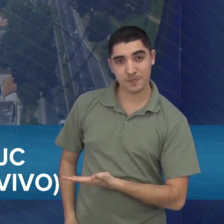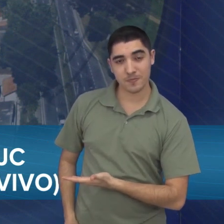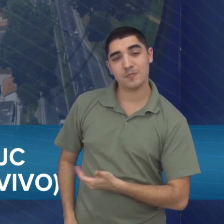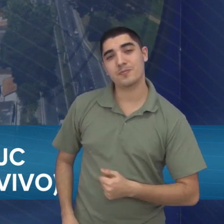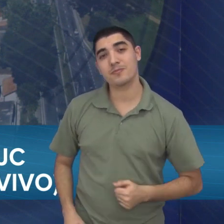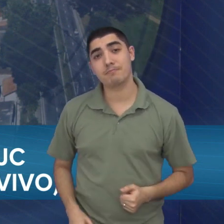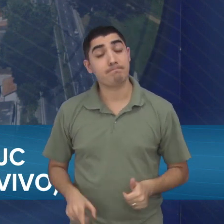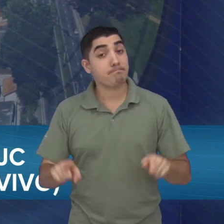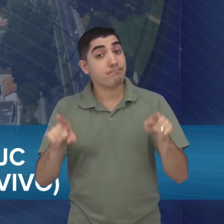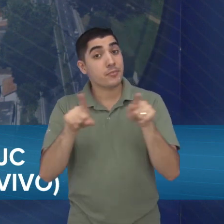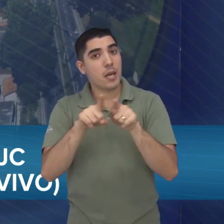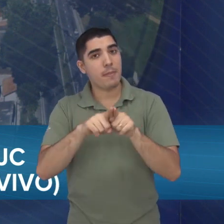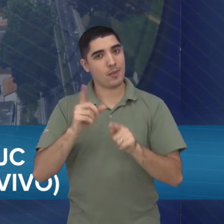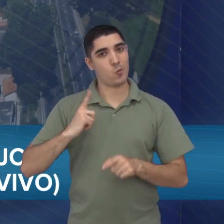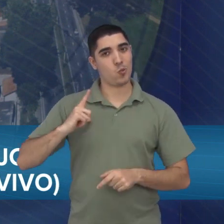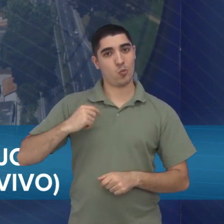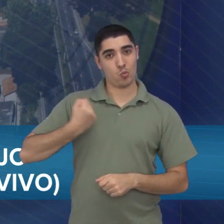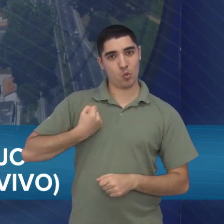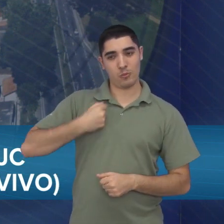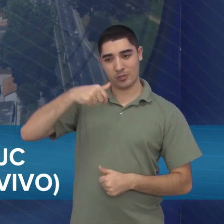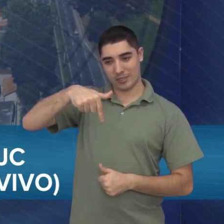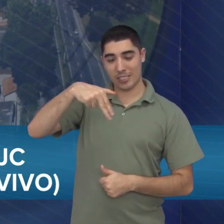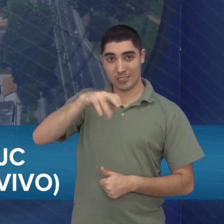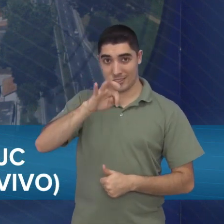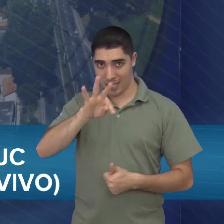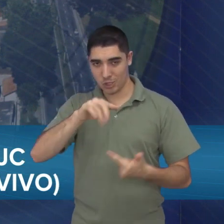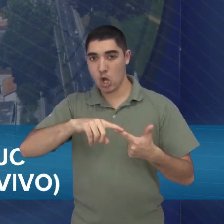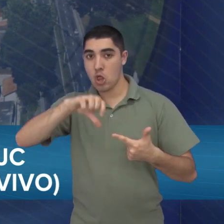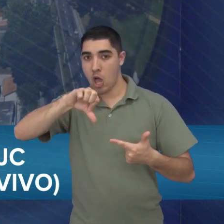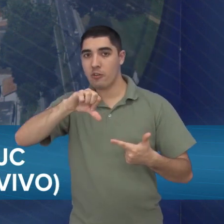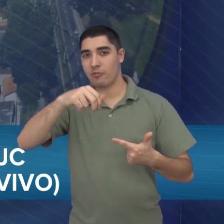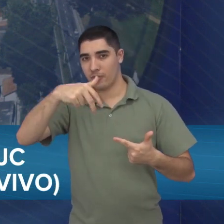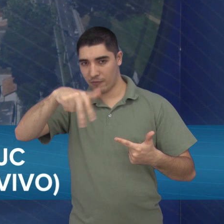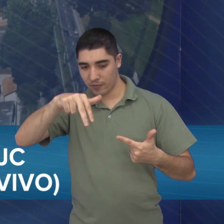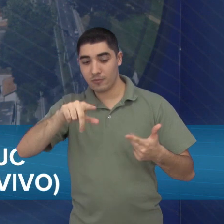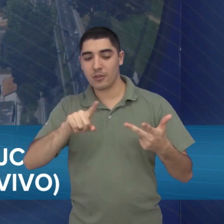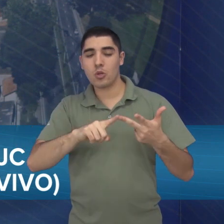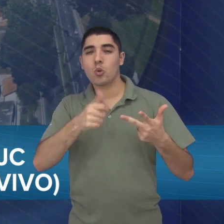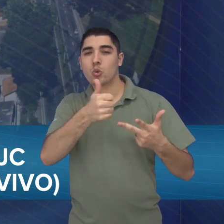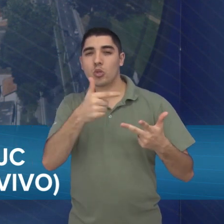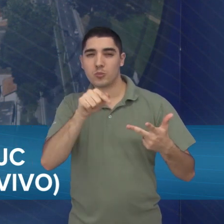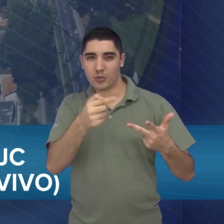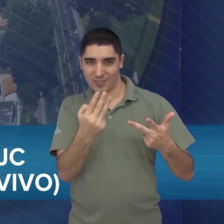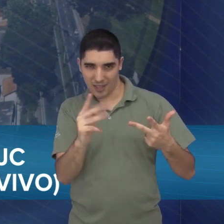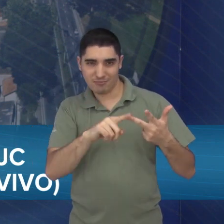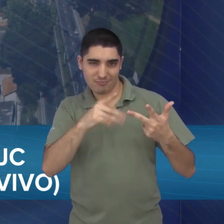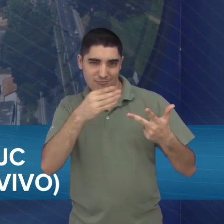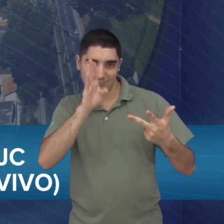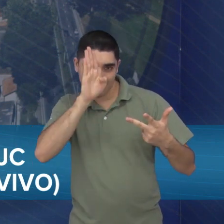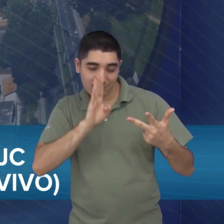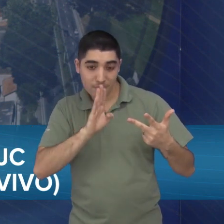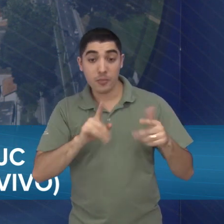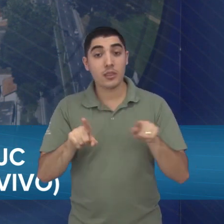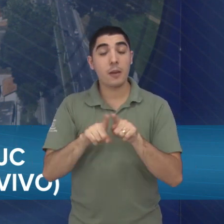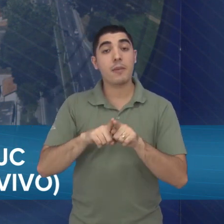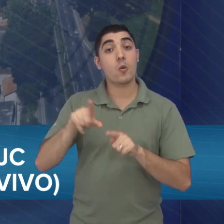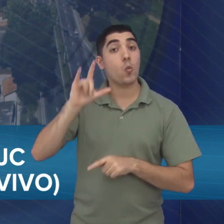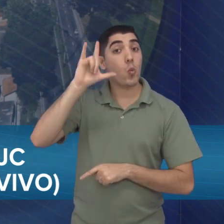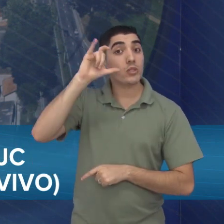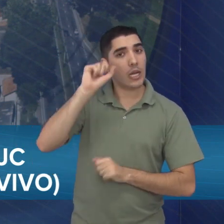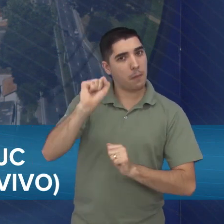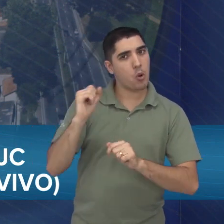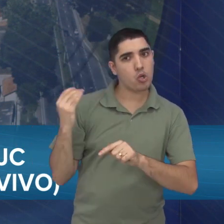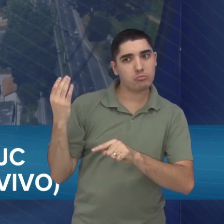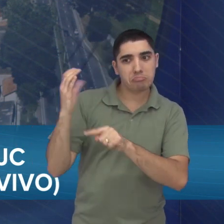youtube.com/tvcâmarasjc, além dos canais 7 da NET, 9 da Vivo. Interaja conosco também pelo Instagram, que é o